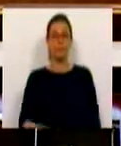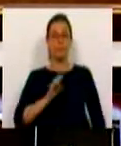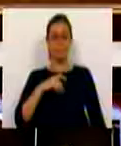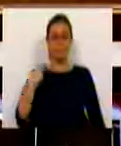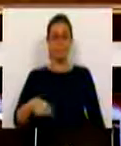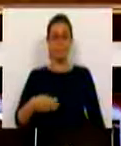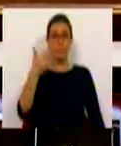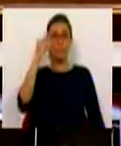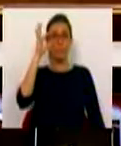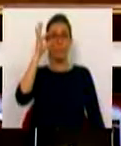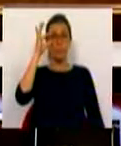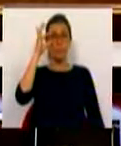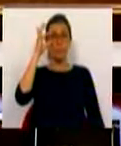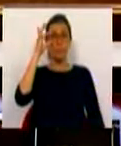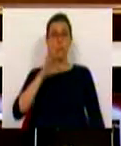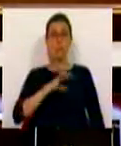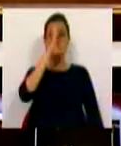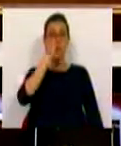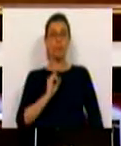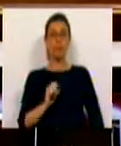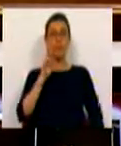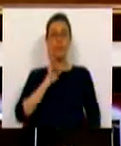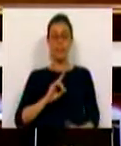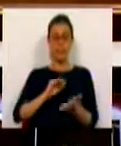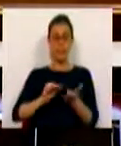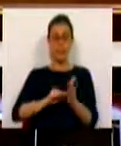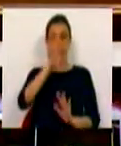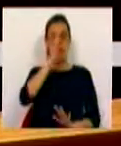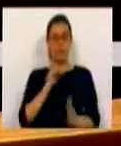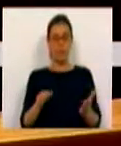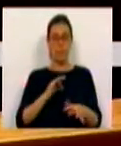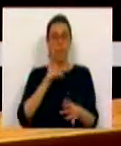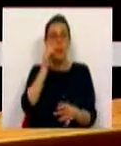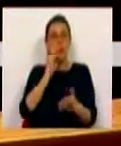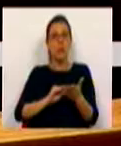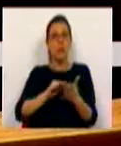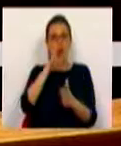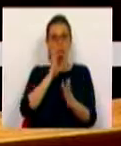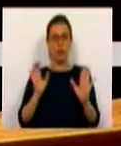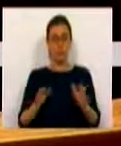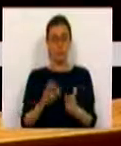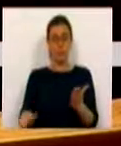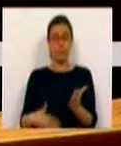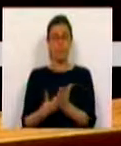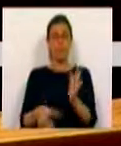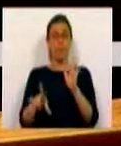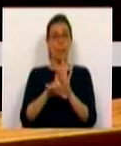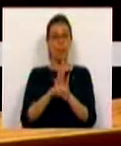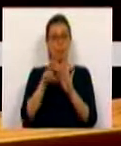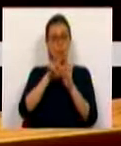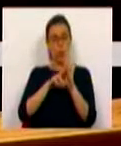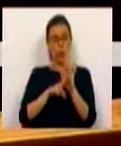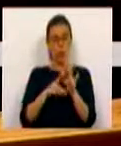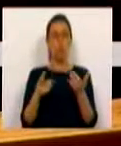Sr. Presidente, Sr. Ministro, Sr. Secretário de Estado, Sr. Secretário de Estado, esta proposta de lei vem